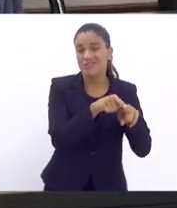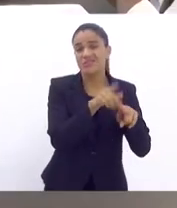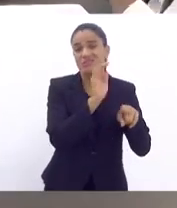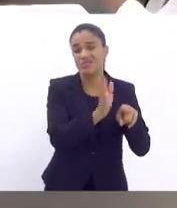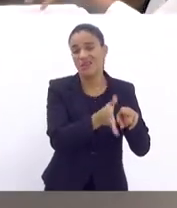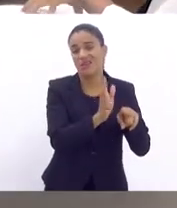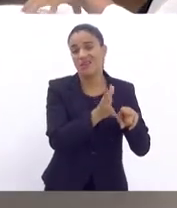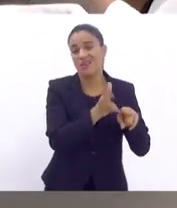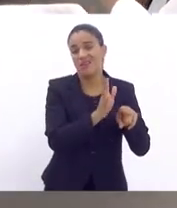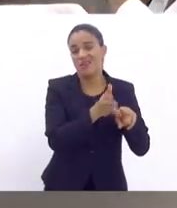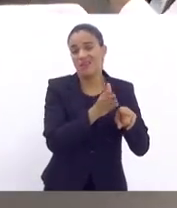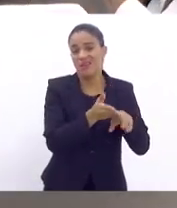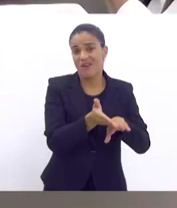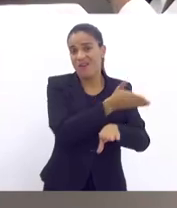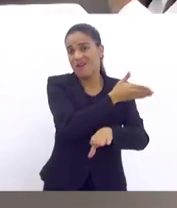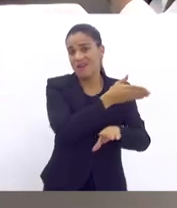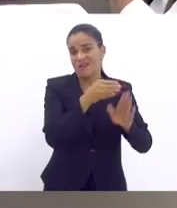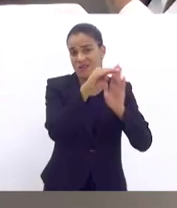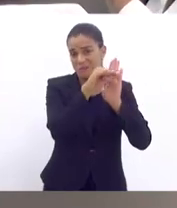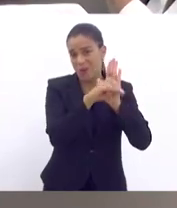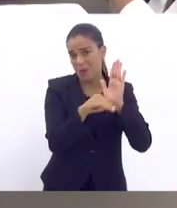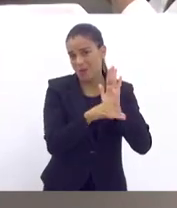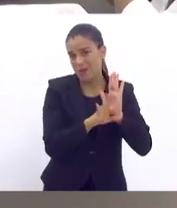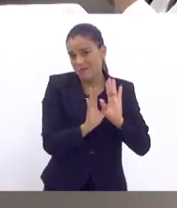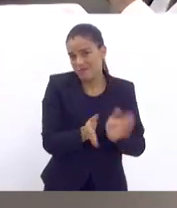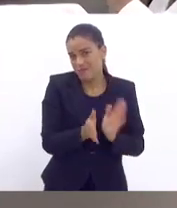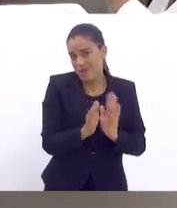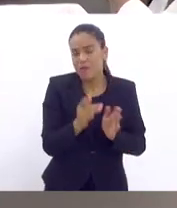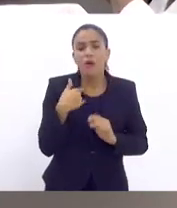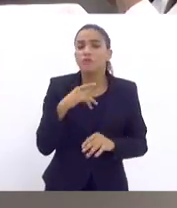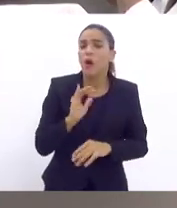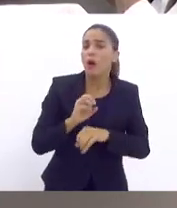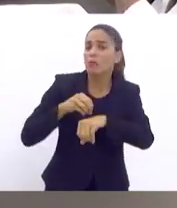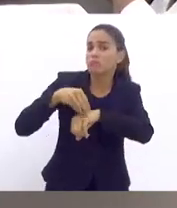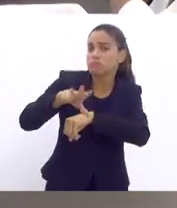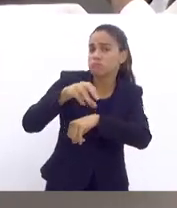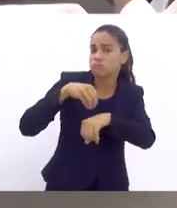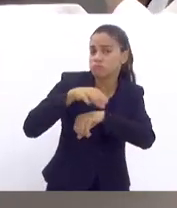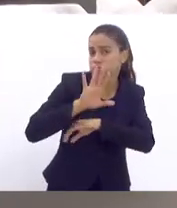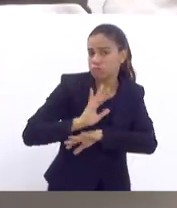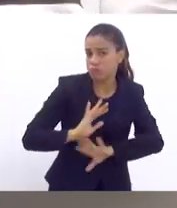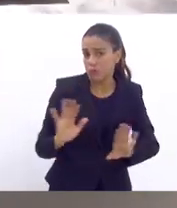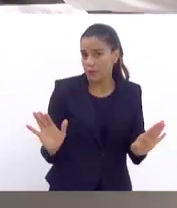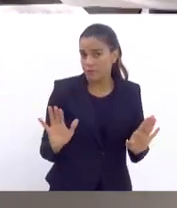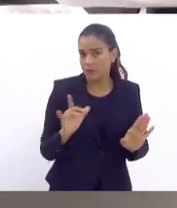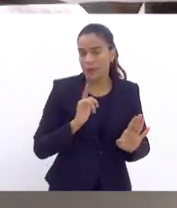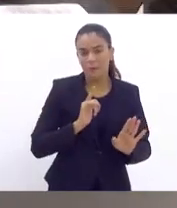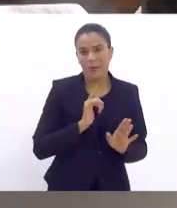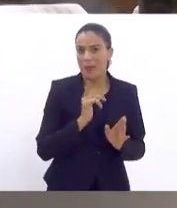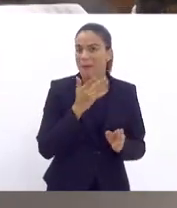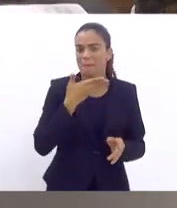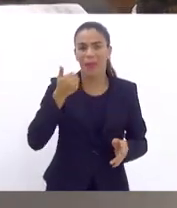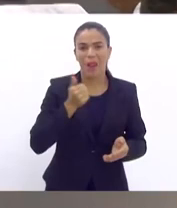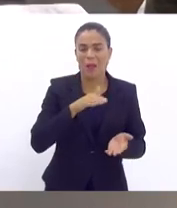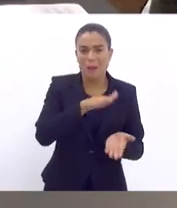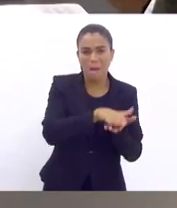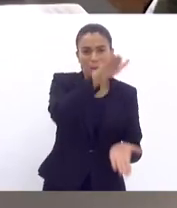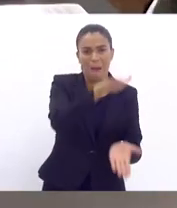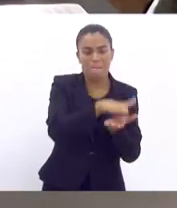estavam cuidados anteriormente pautados era só para lembrar a minha sugestão é pegar que são muitos exatamente